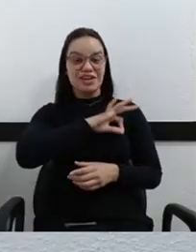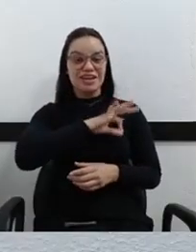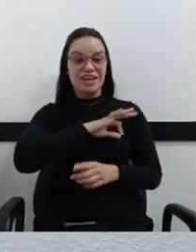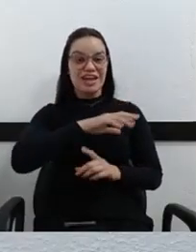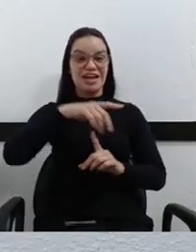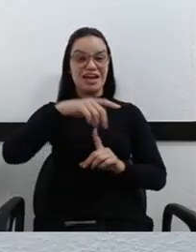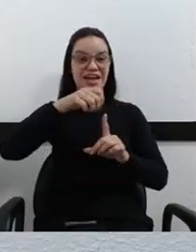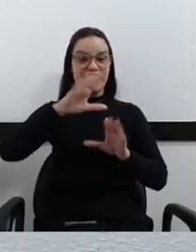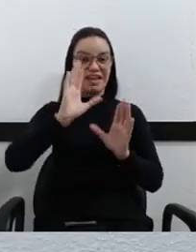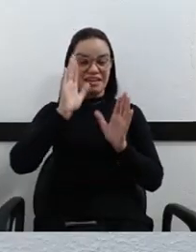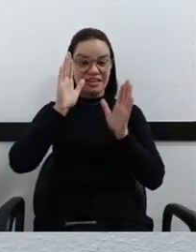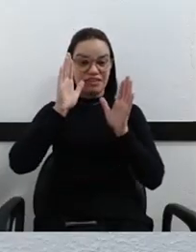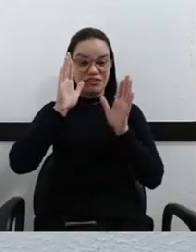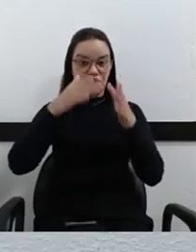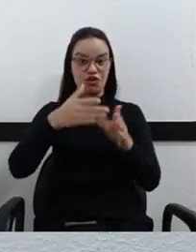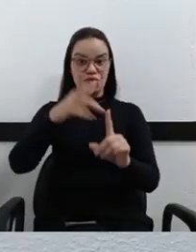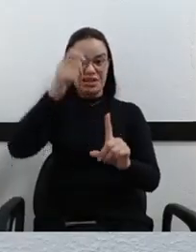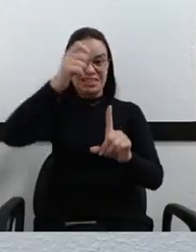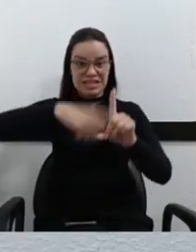de 2024.